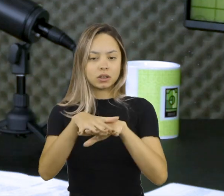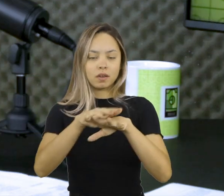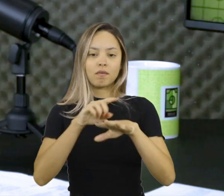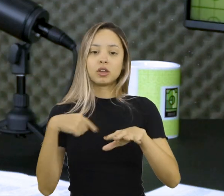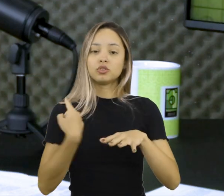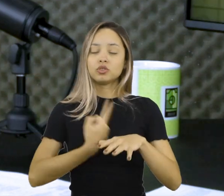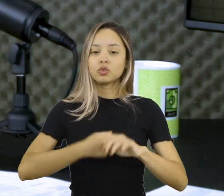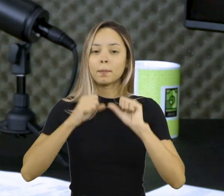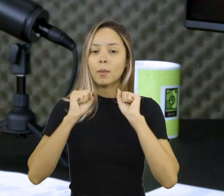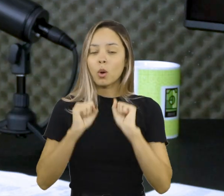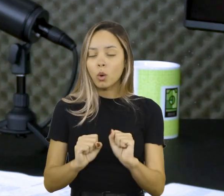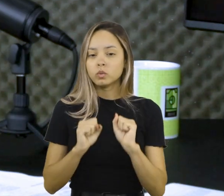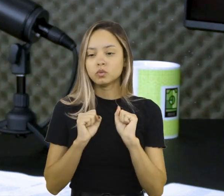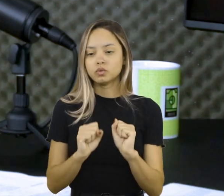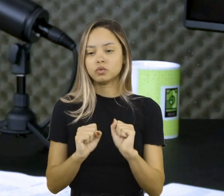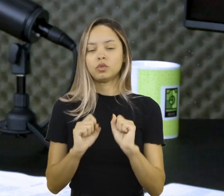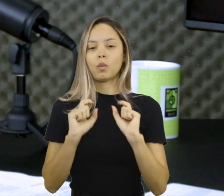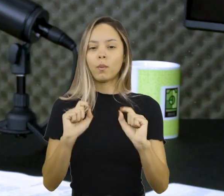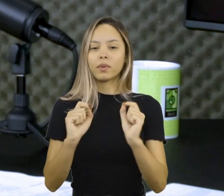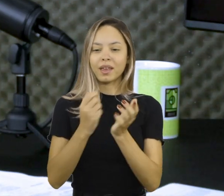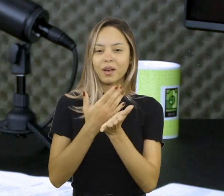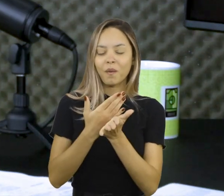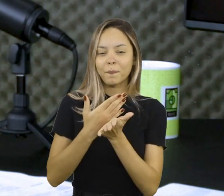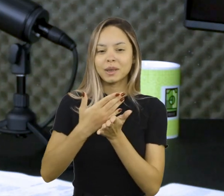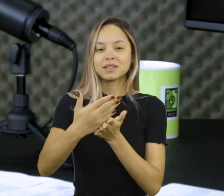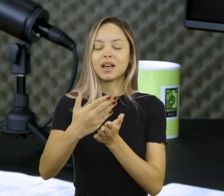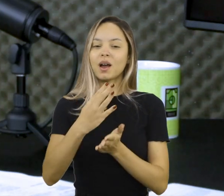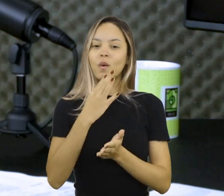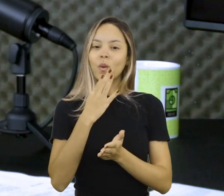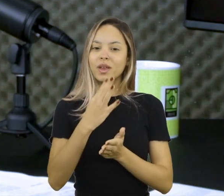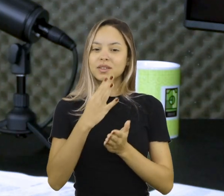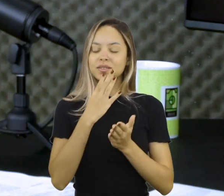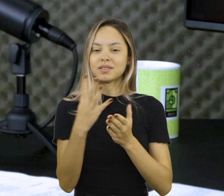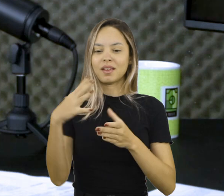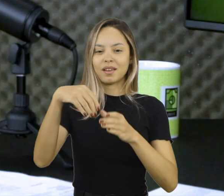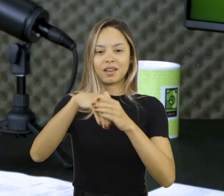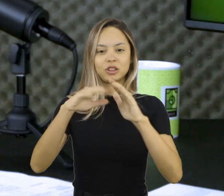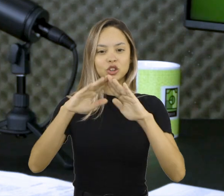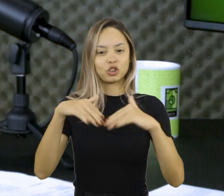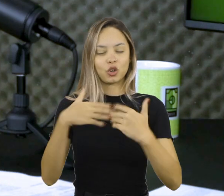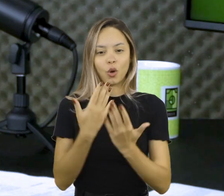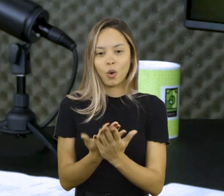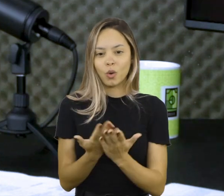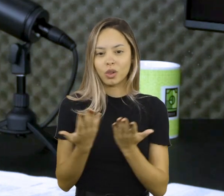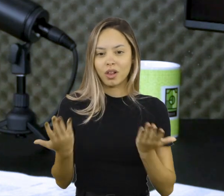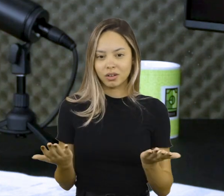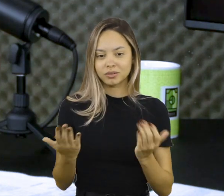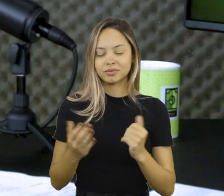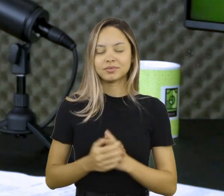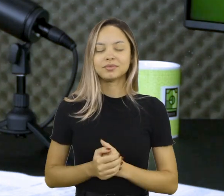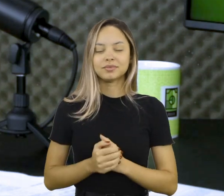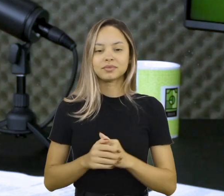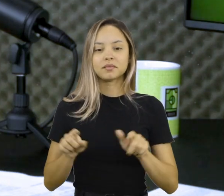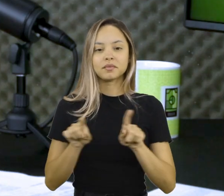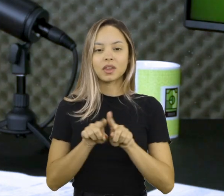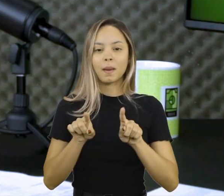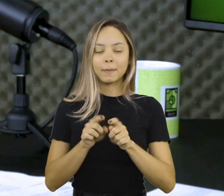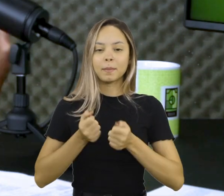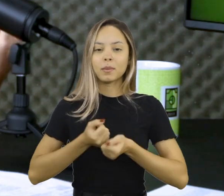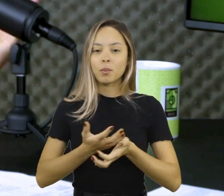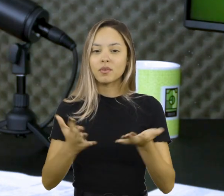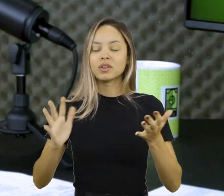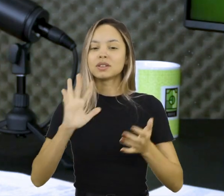poderia e começar conhecendo nossa escola E aí por que não propiciar esse esse